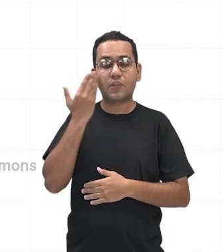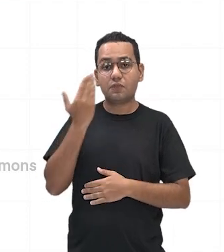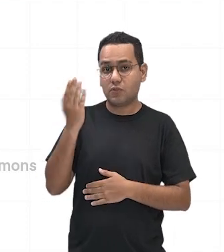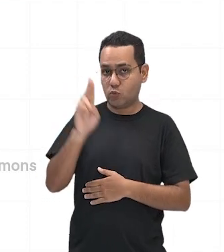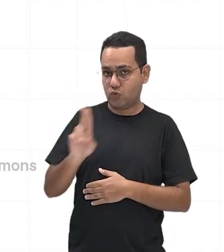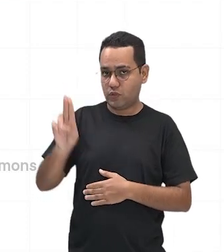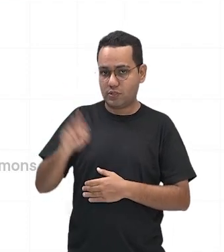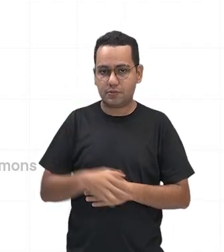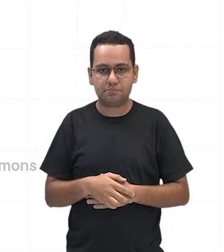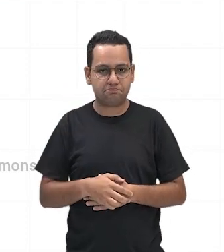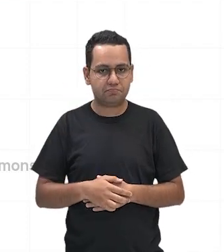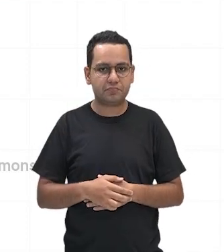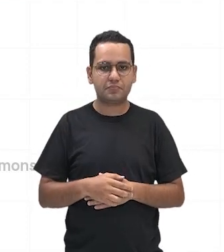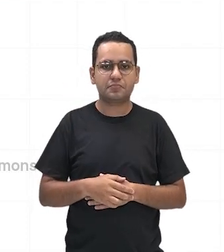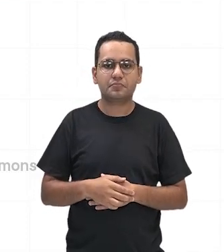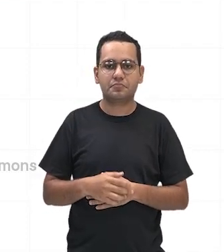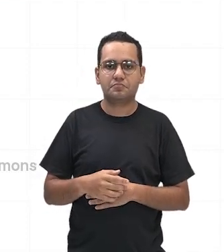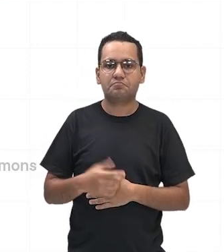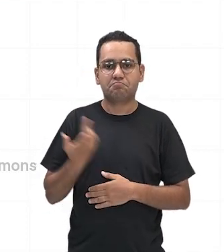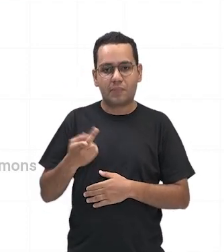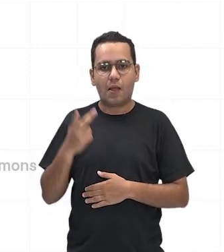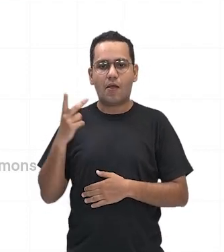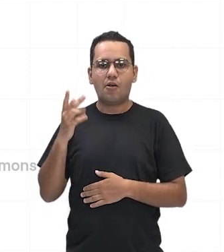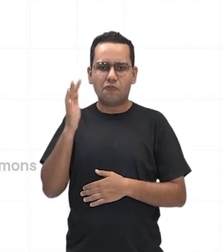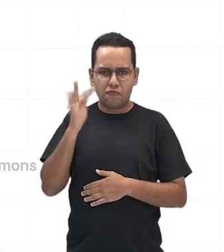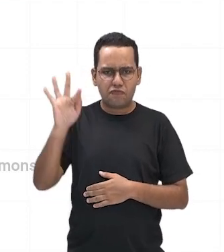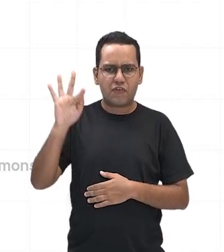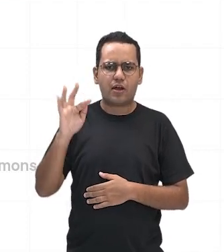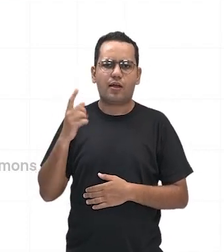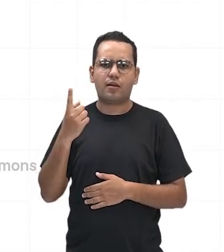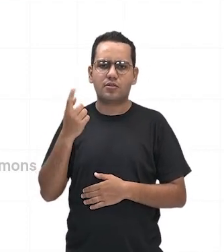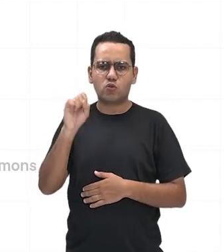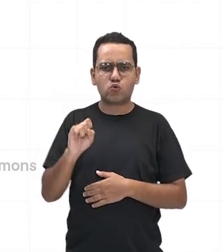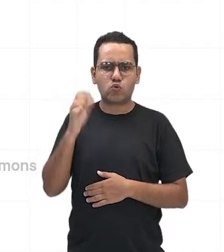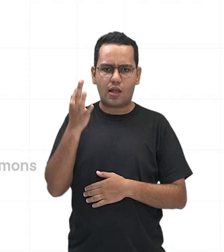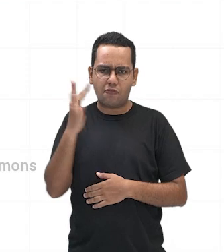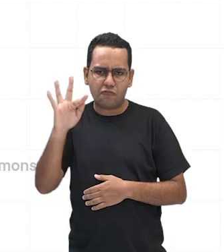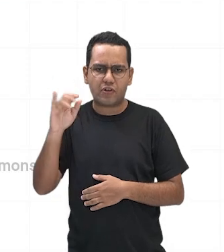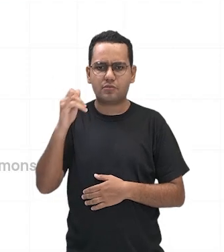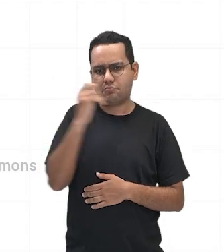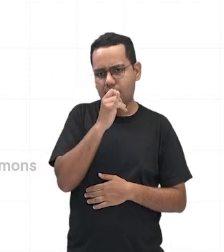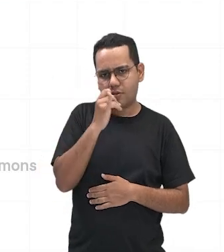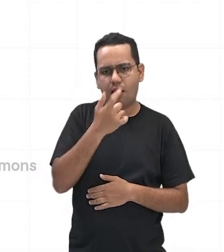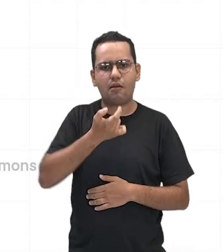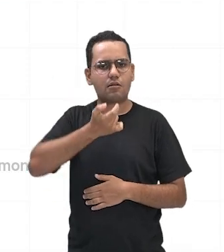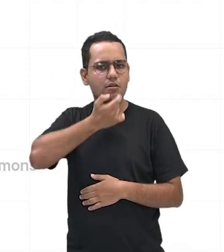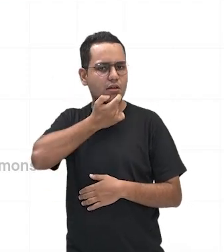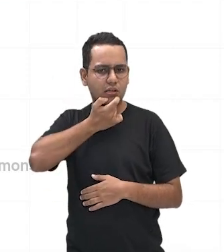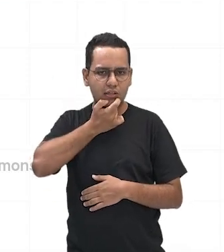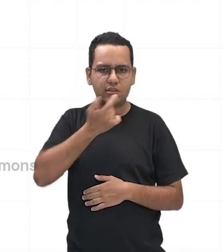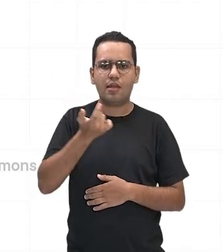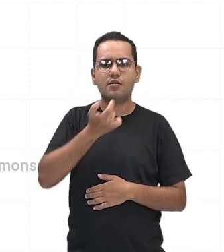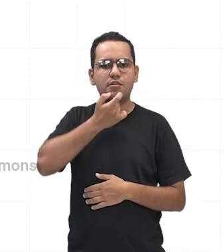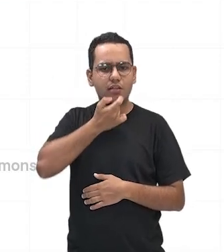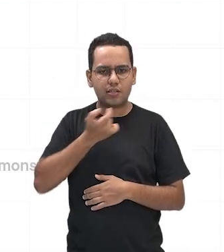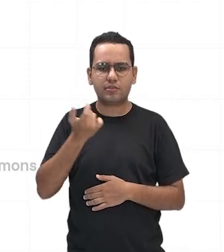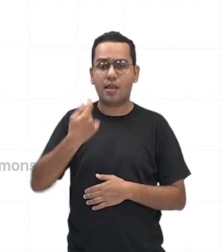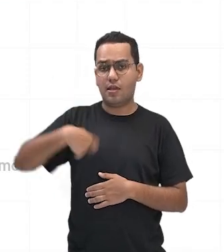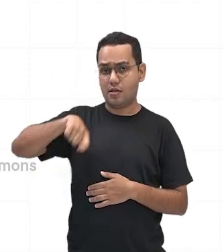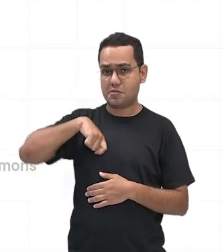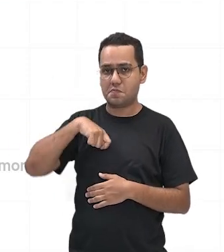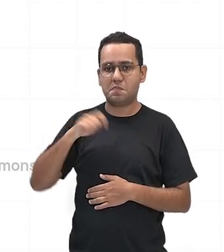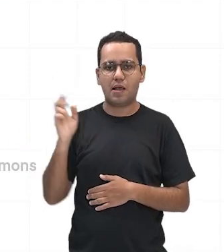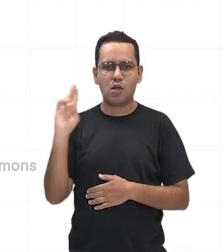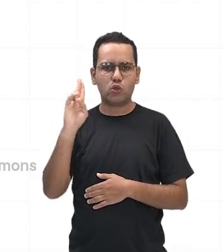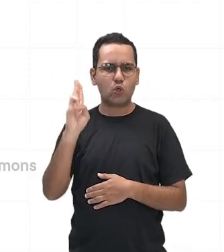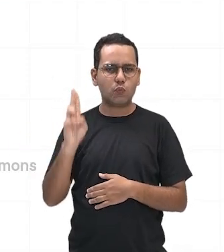favorita, Paris, Montpellier, Bolonha, Oxford, Cambridge, Salamanca. Temos, então, aí também